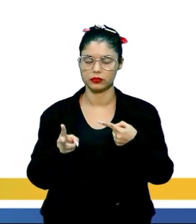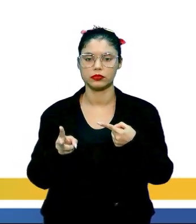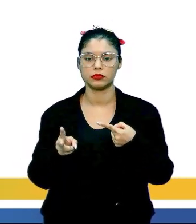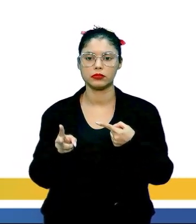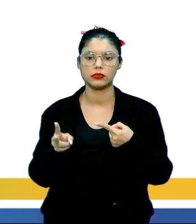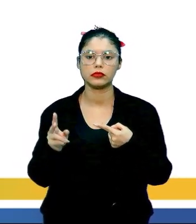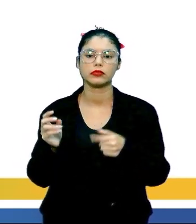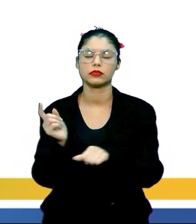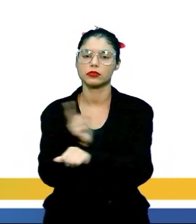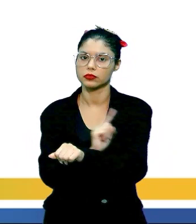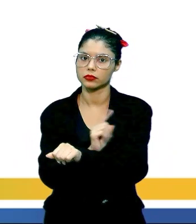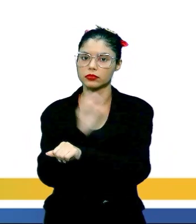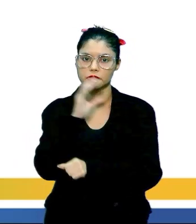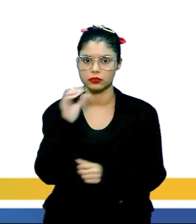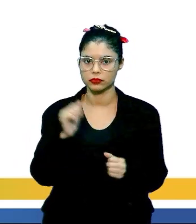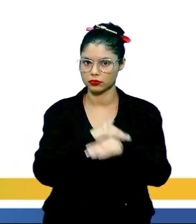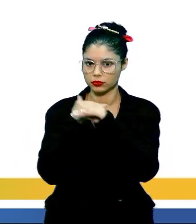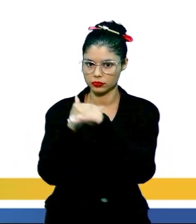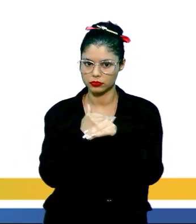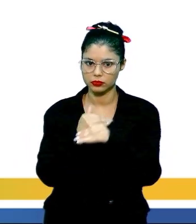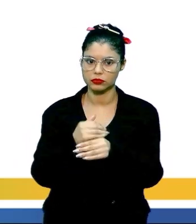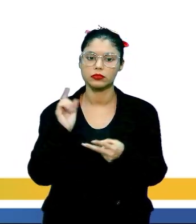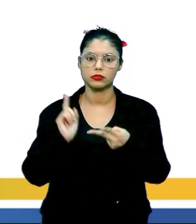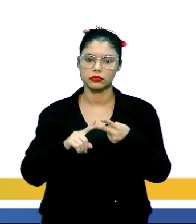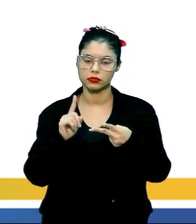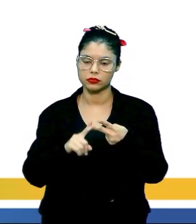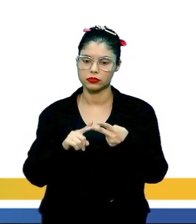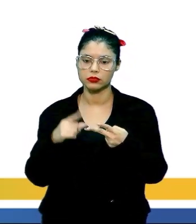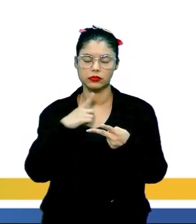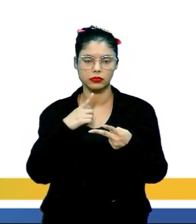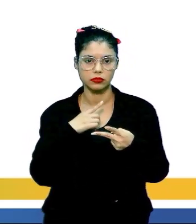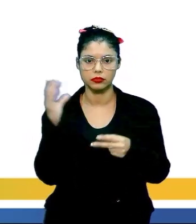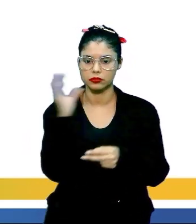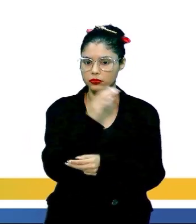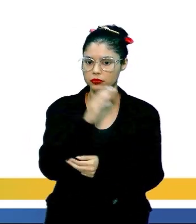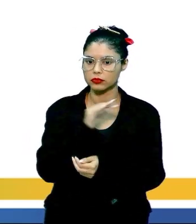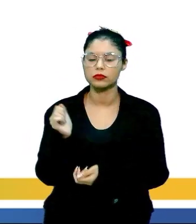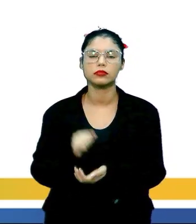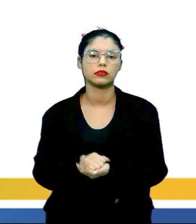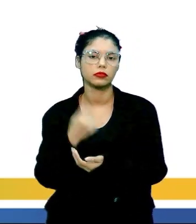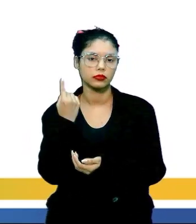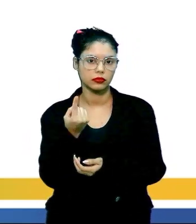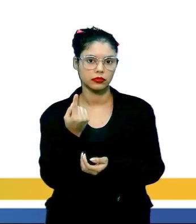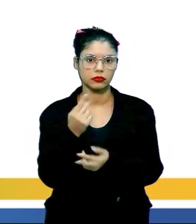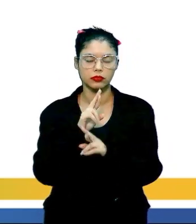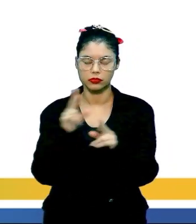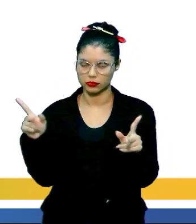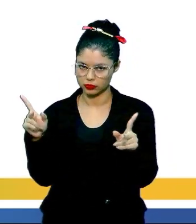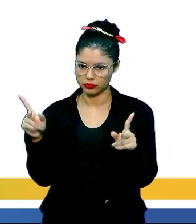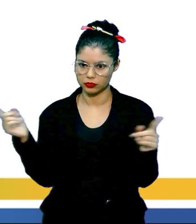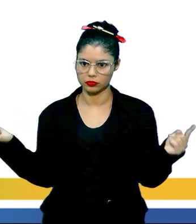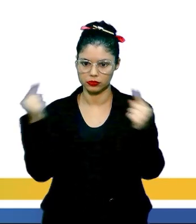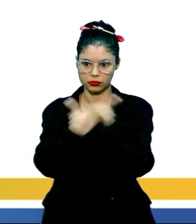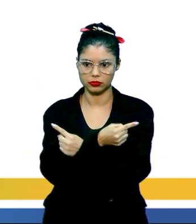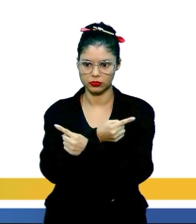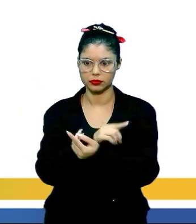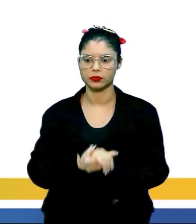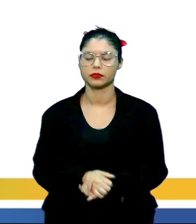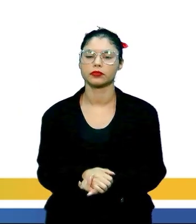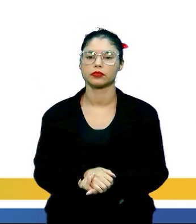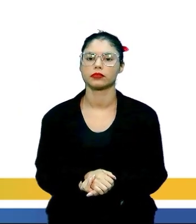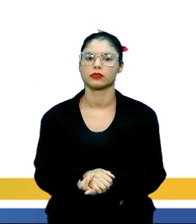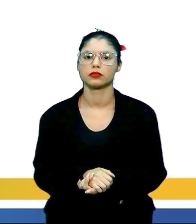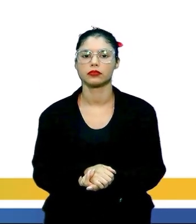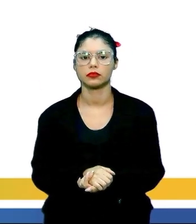aceleração e velocidade. Em movimento retardado, tem aceleração e velocidade com sentidos contrários.